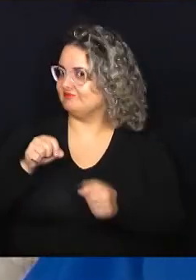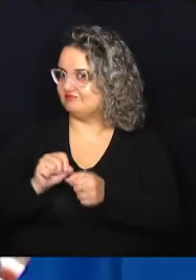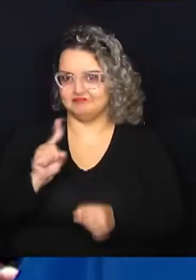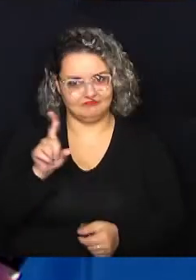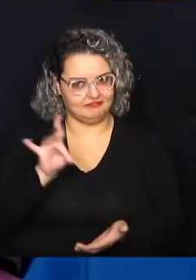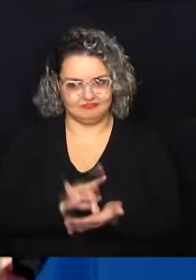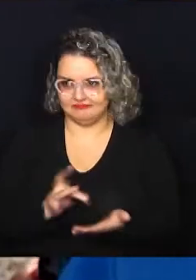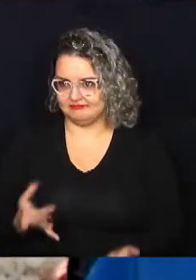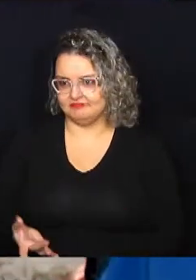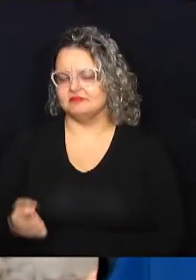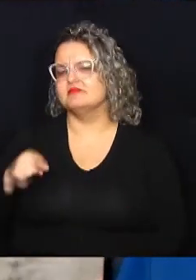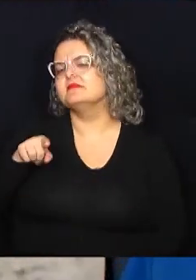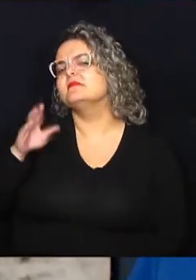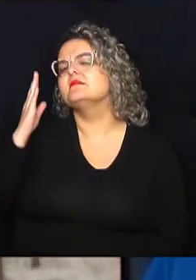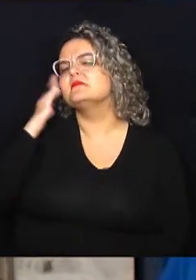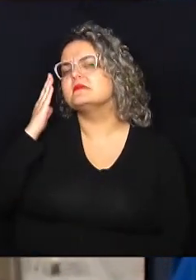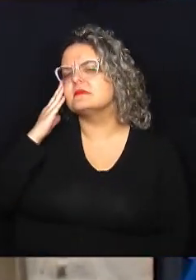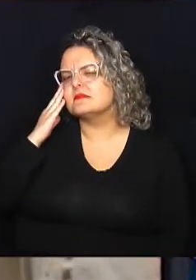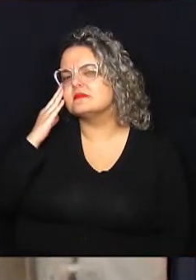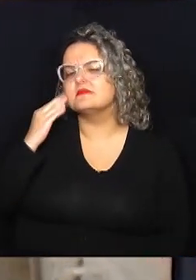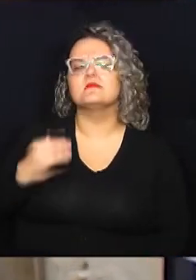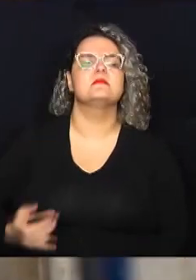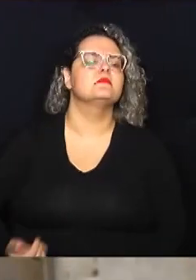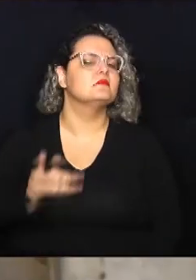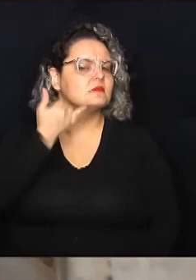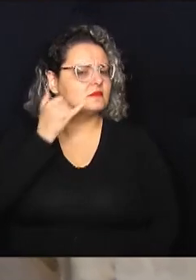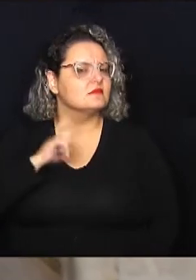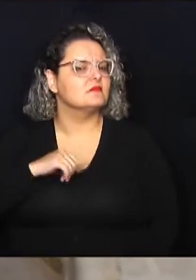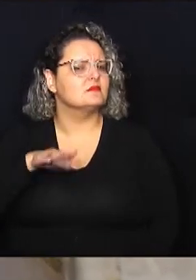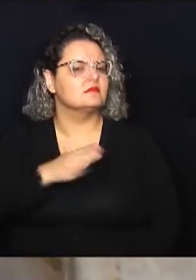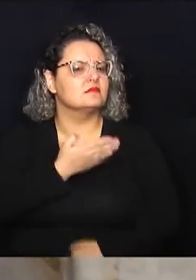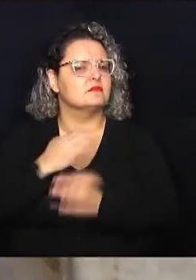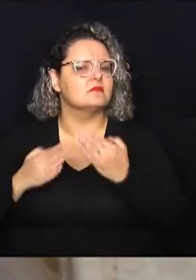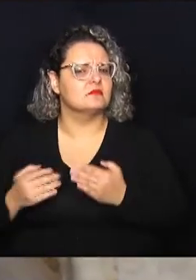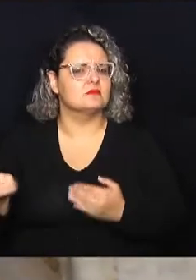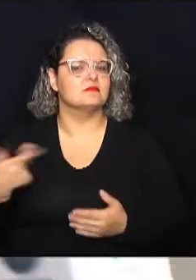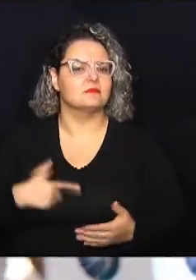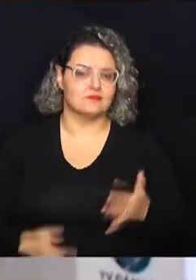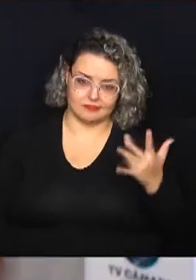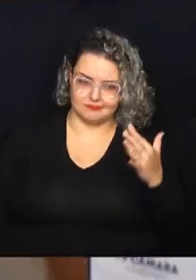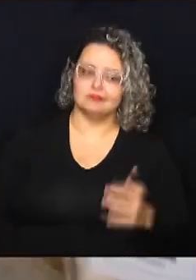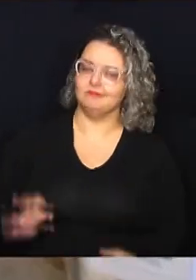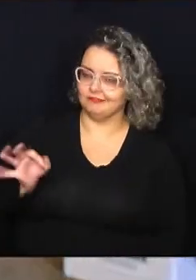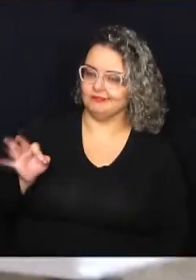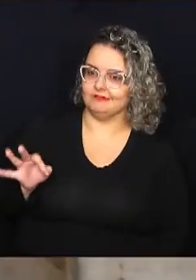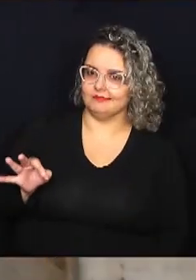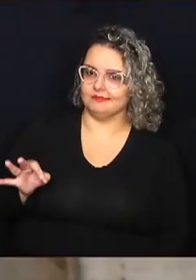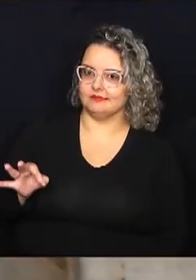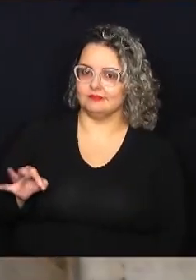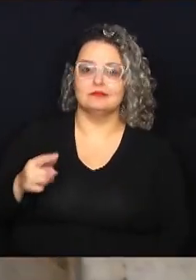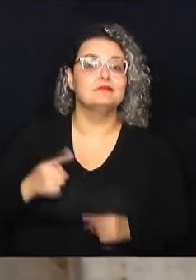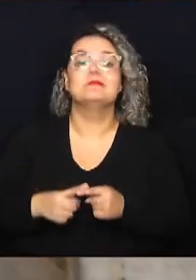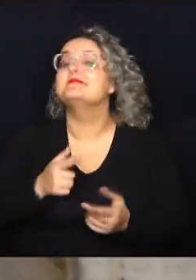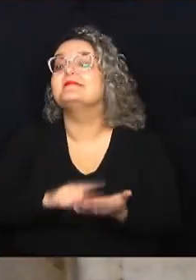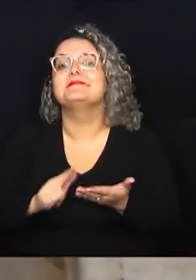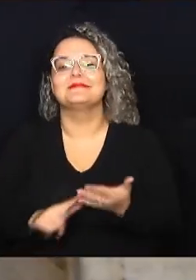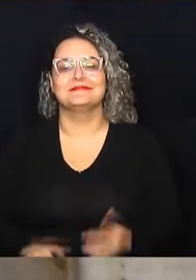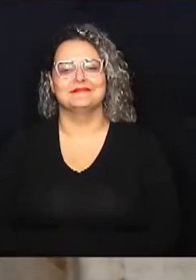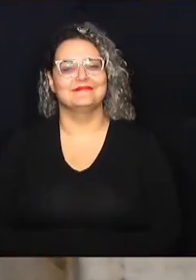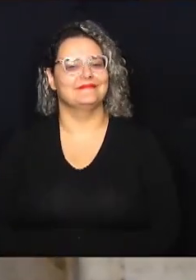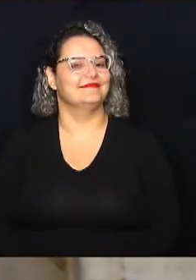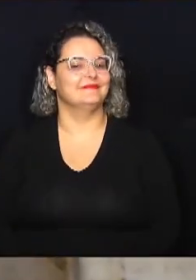você sabia que o celular tem mais bactéria do que a nossa mão com certeza e por que que você não